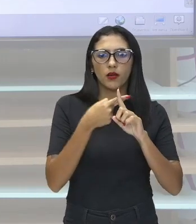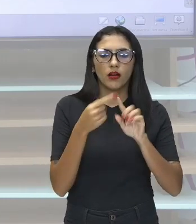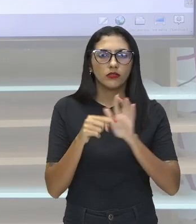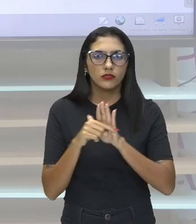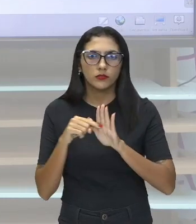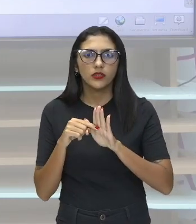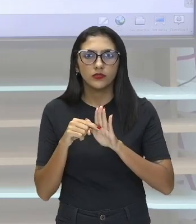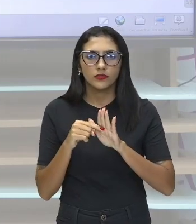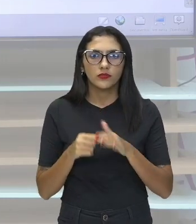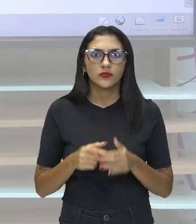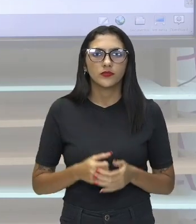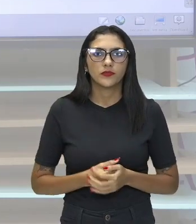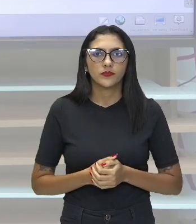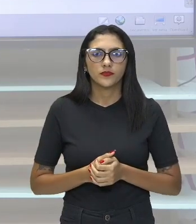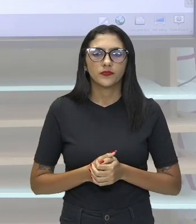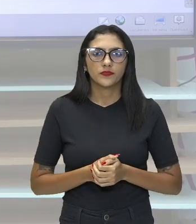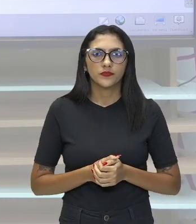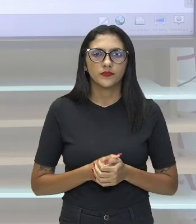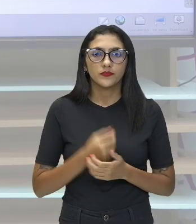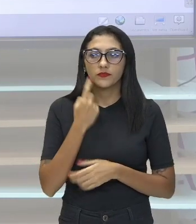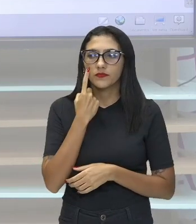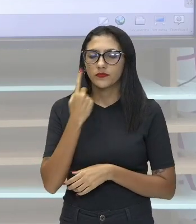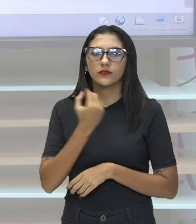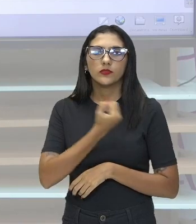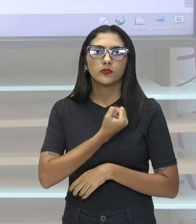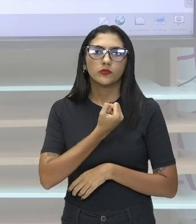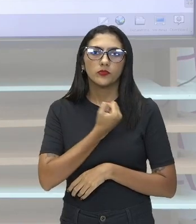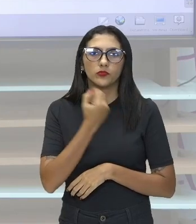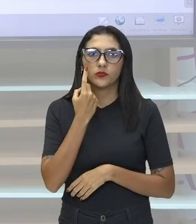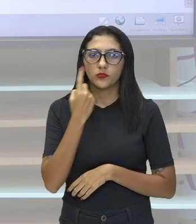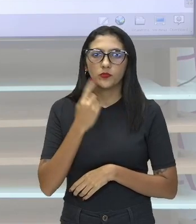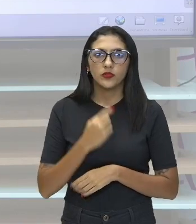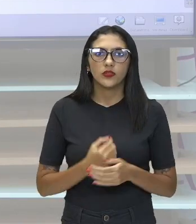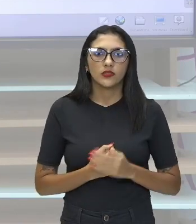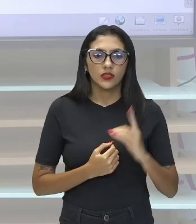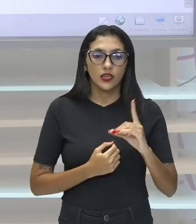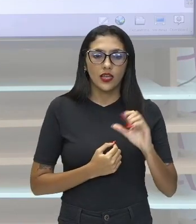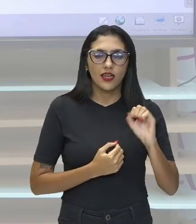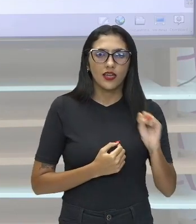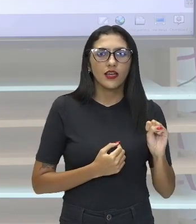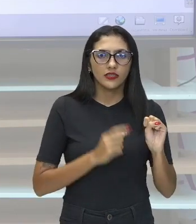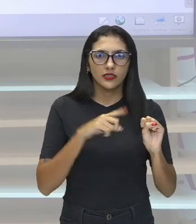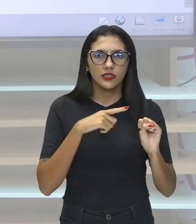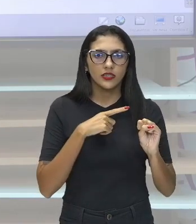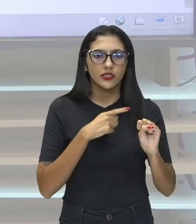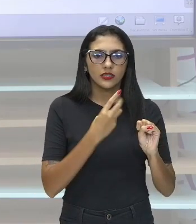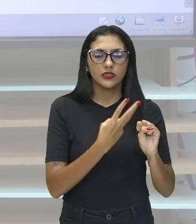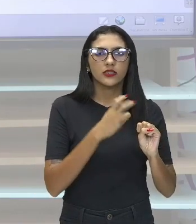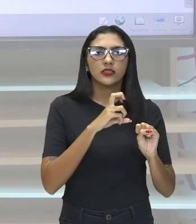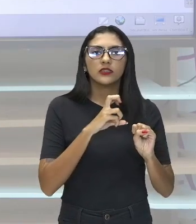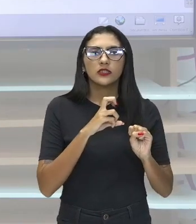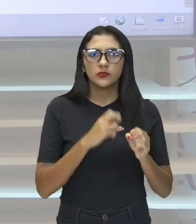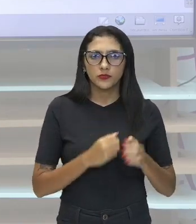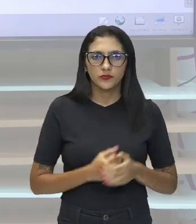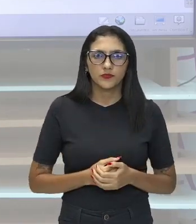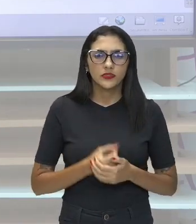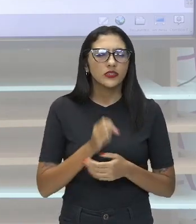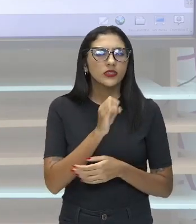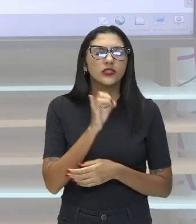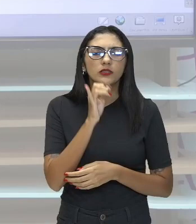da diagonal secundária foi um valor positivo, 35. Mas se tivesse sido um valor negativo,